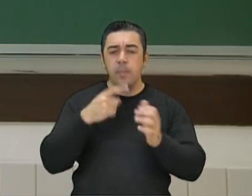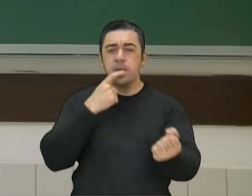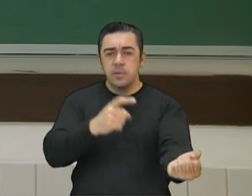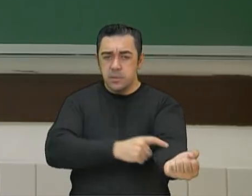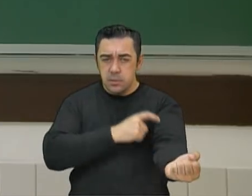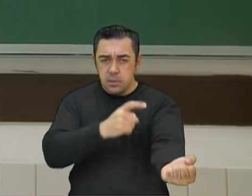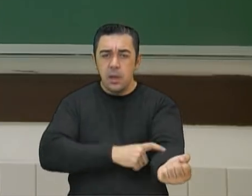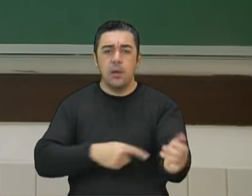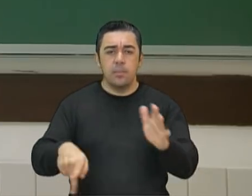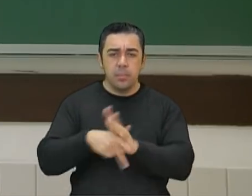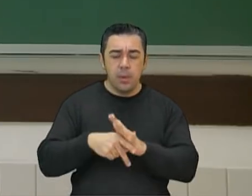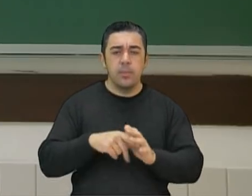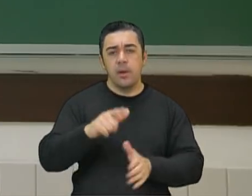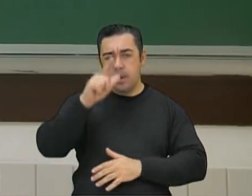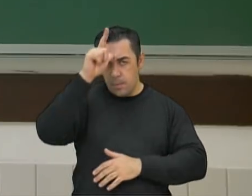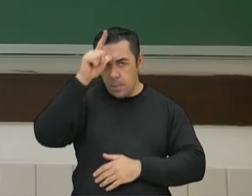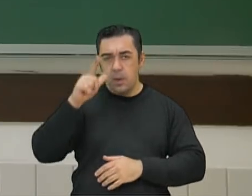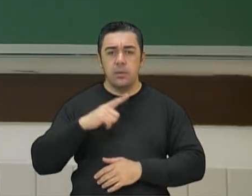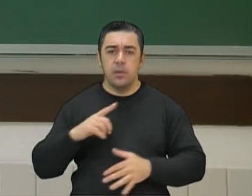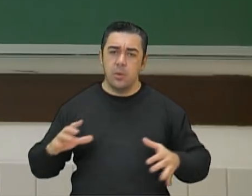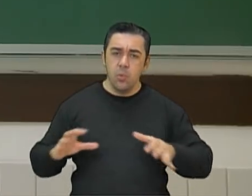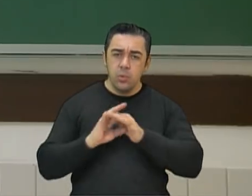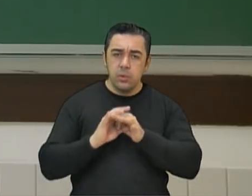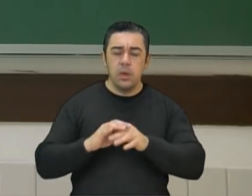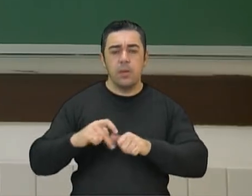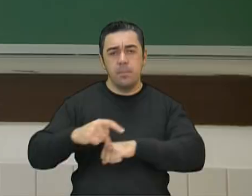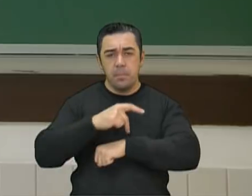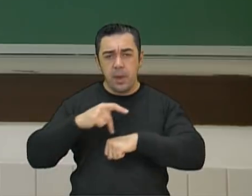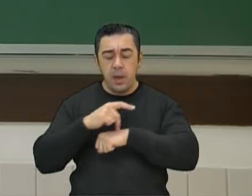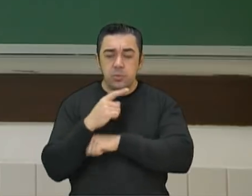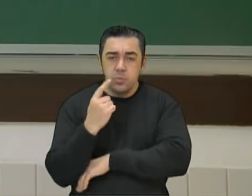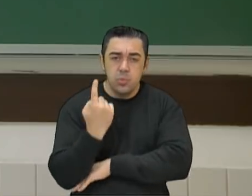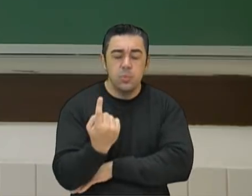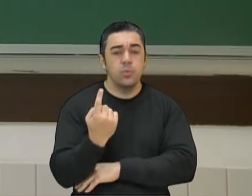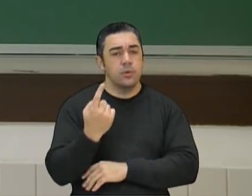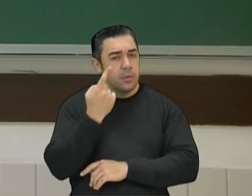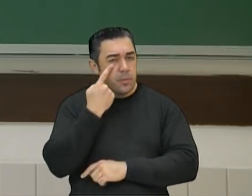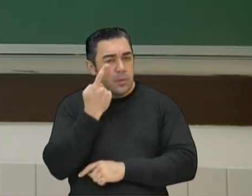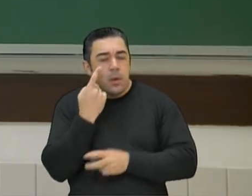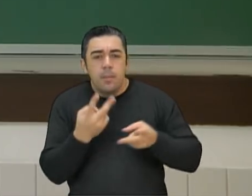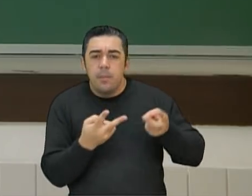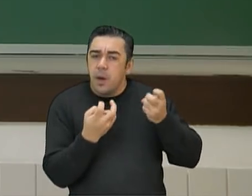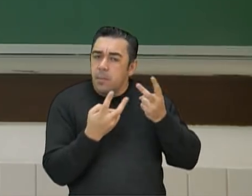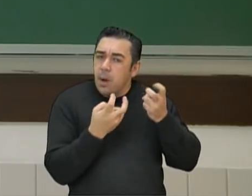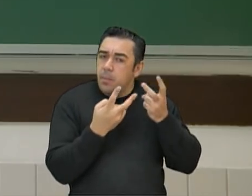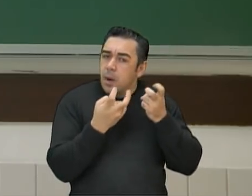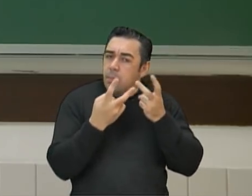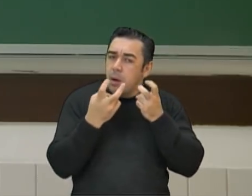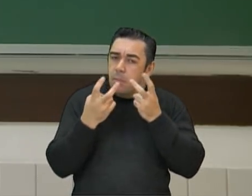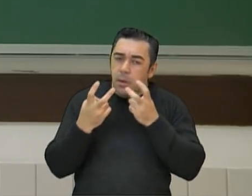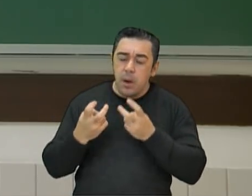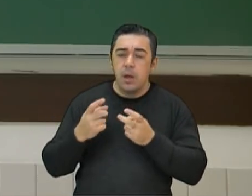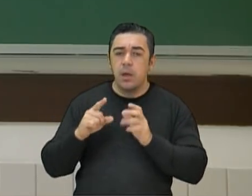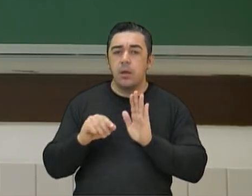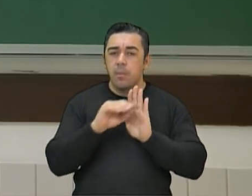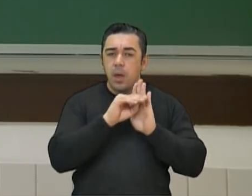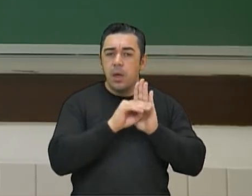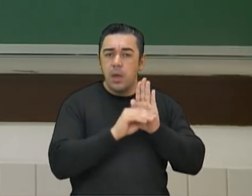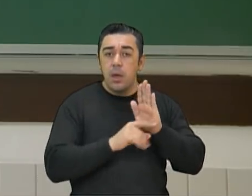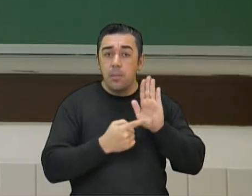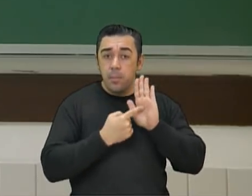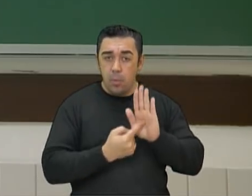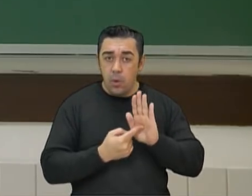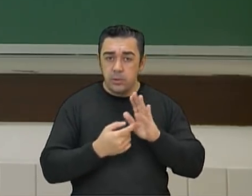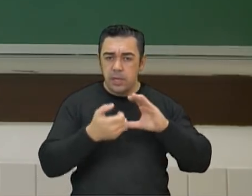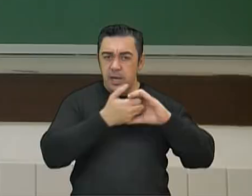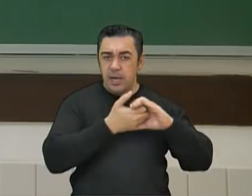todos têm que se juntar no nosso próprio país. Então você repara alguns elementos aí que mostram exatamente essa característica